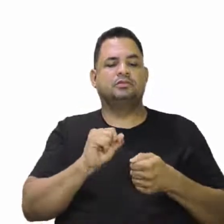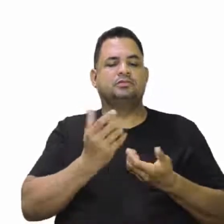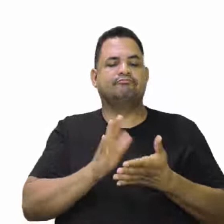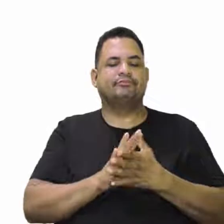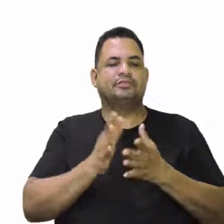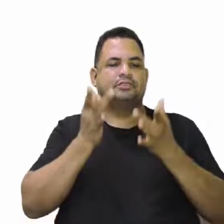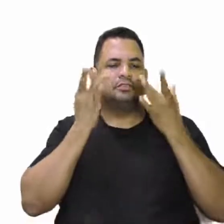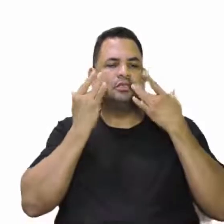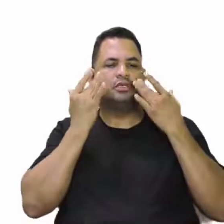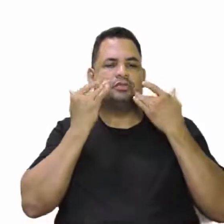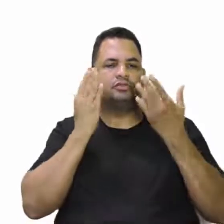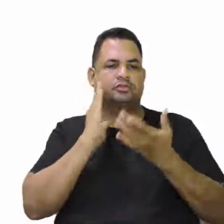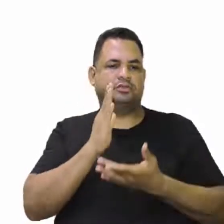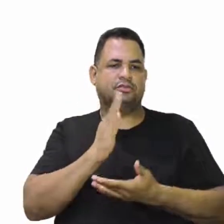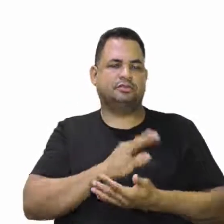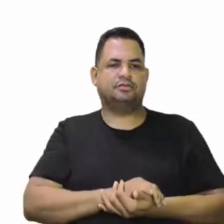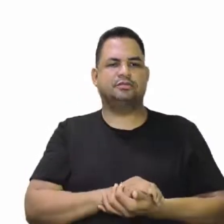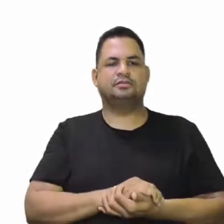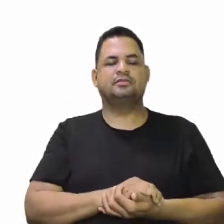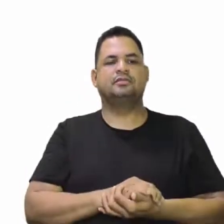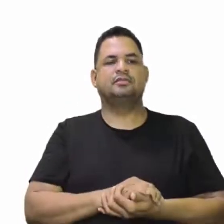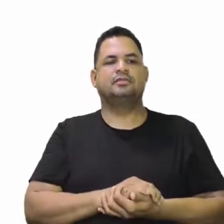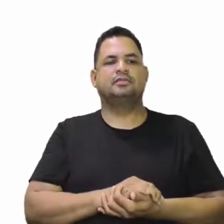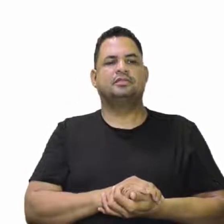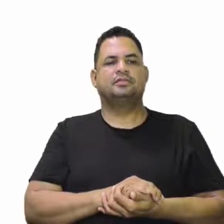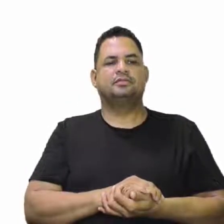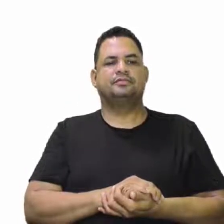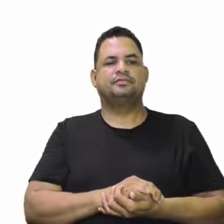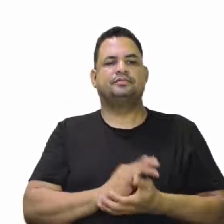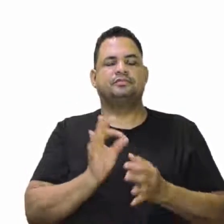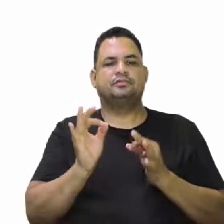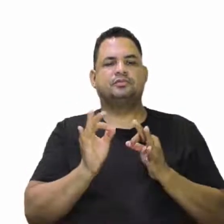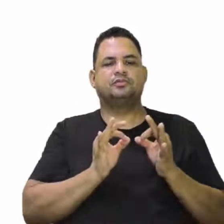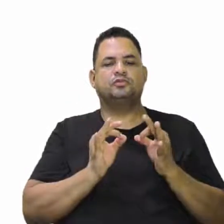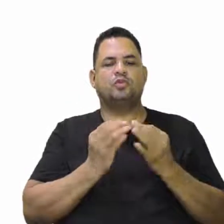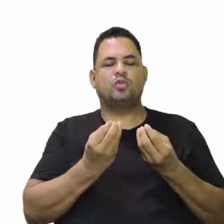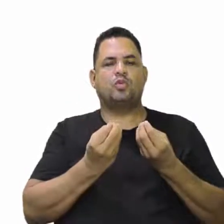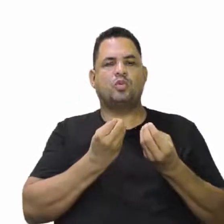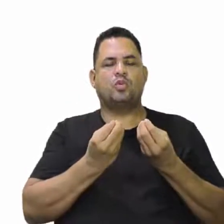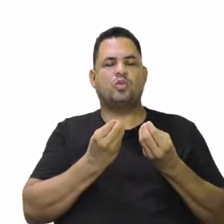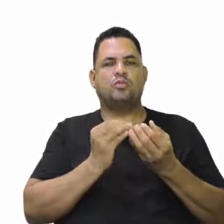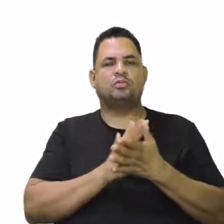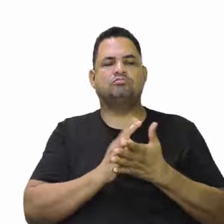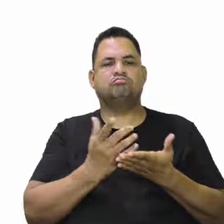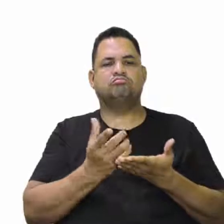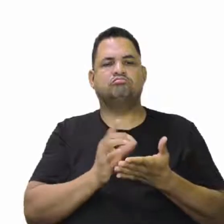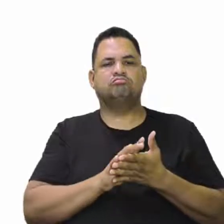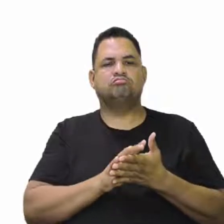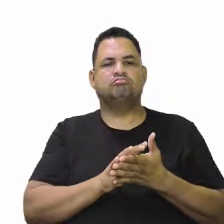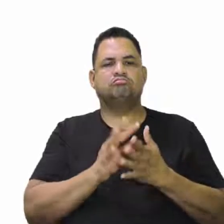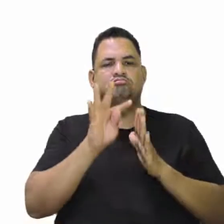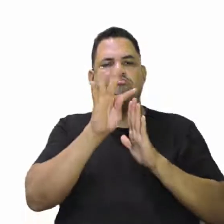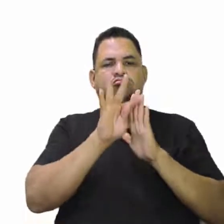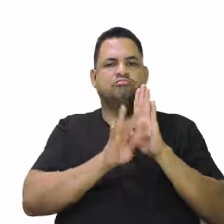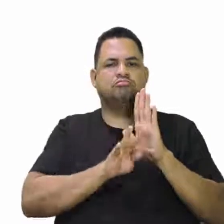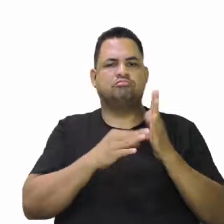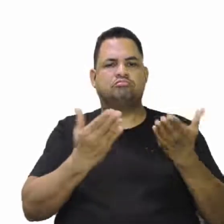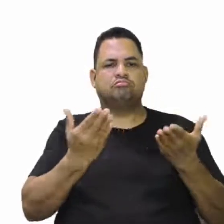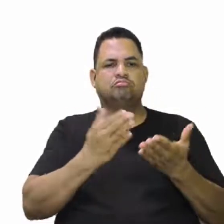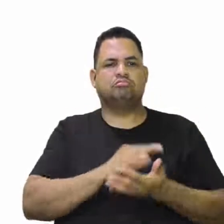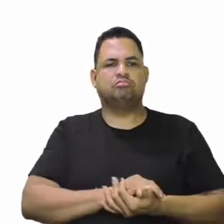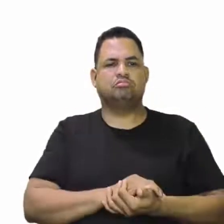gente. Vamos lá. A forma pelo qual o texto recupera o refrão "Haz bien si mirar a